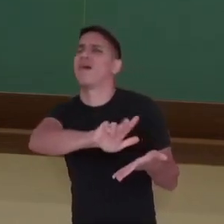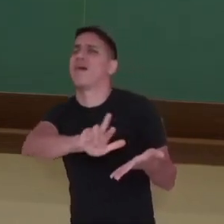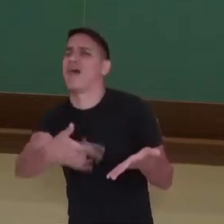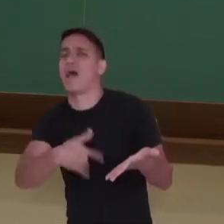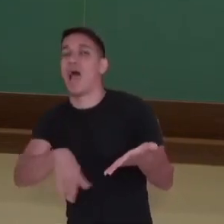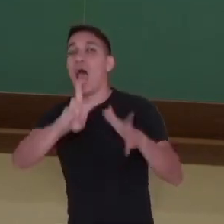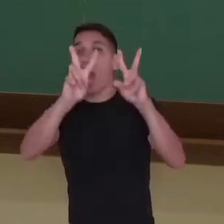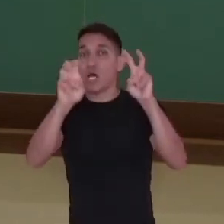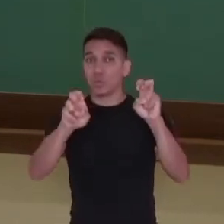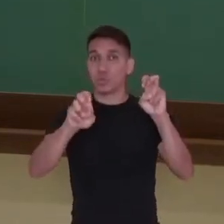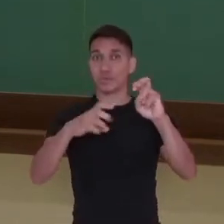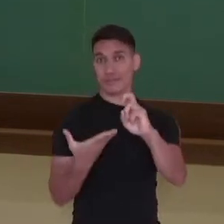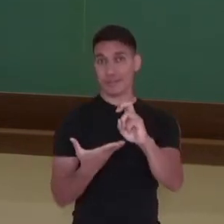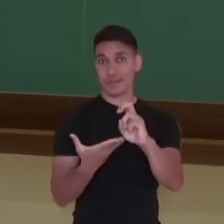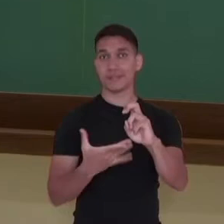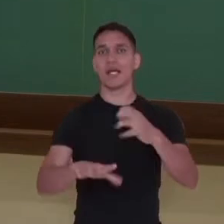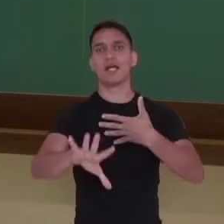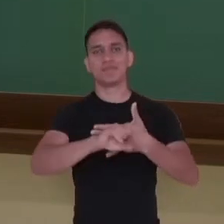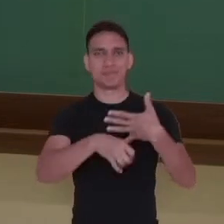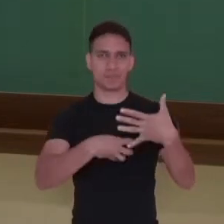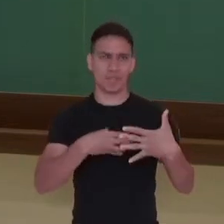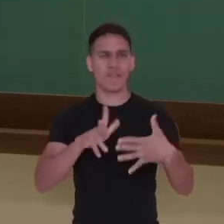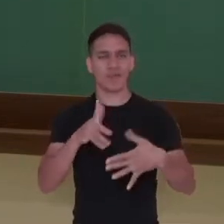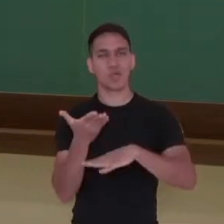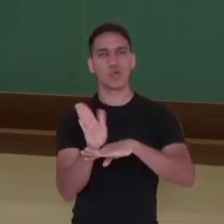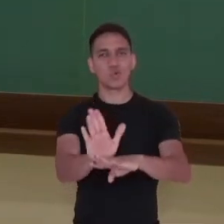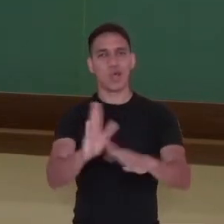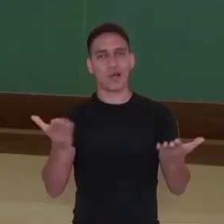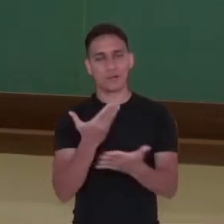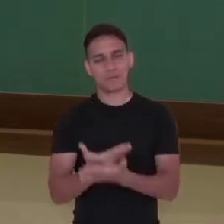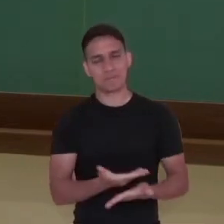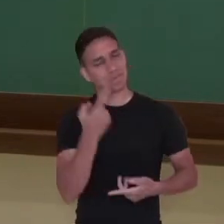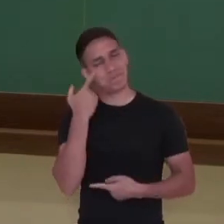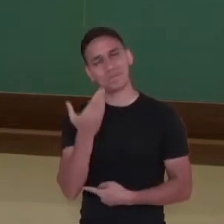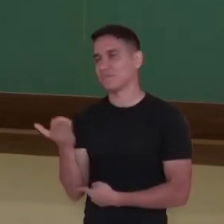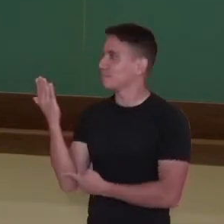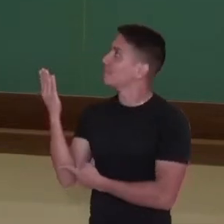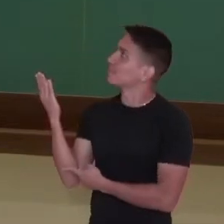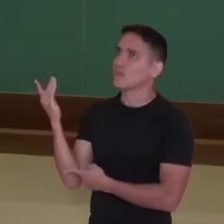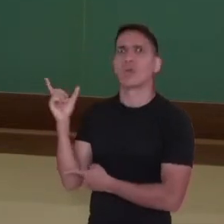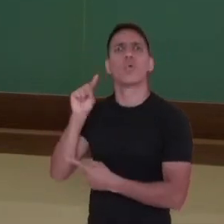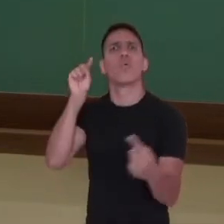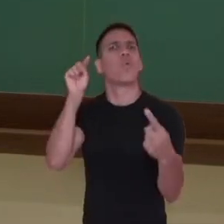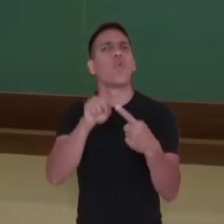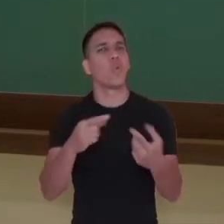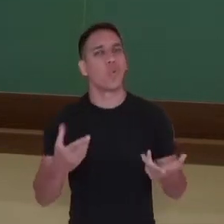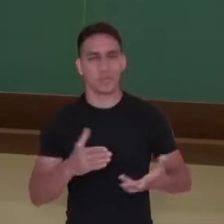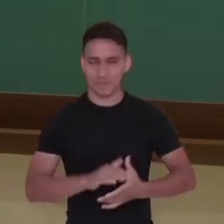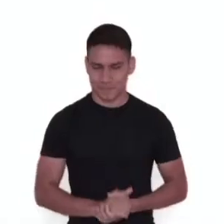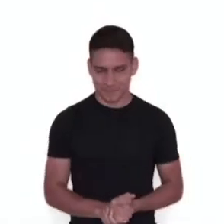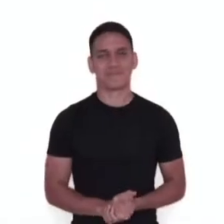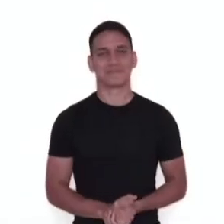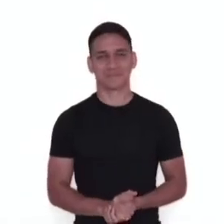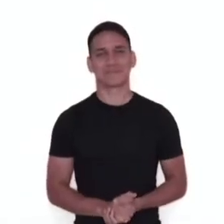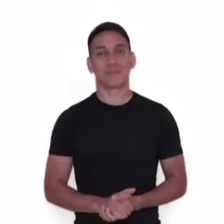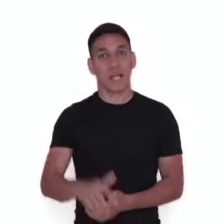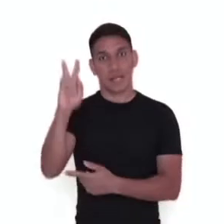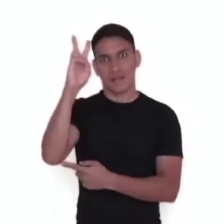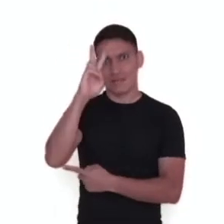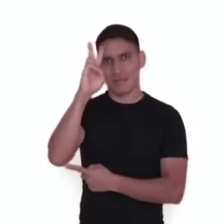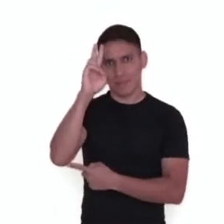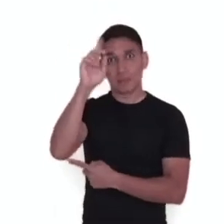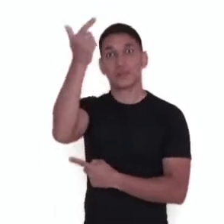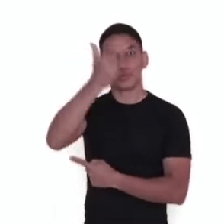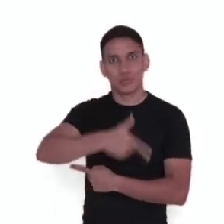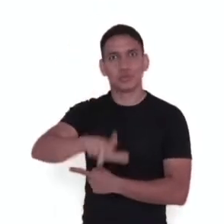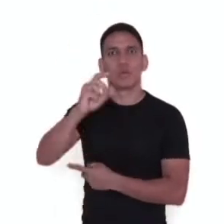lhe ajudar nesta aula. Então vamos lá? Quais são os objetivos? Relembrar